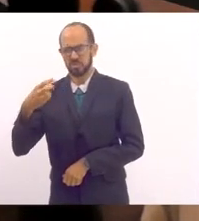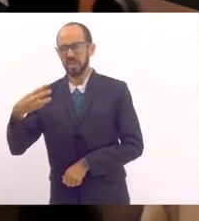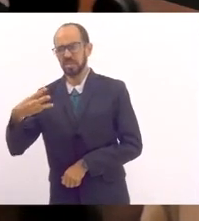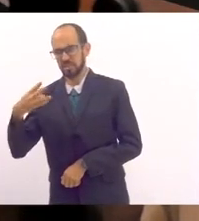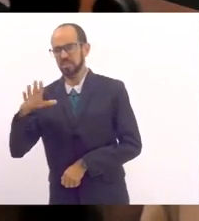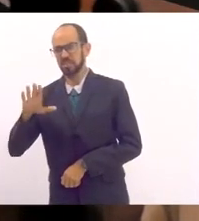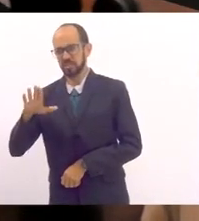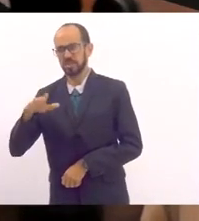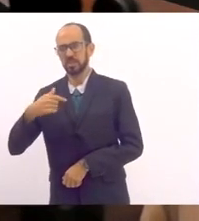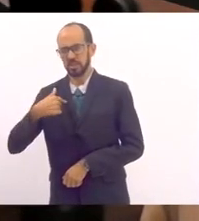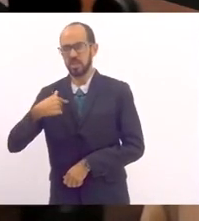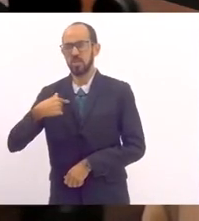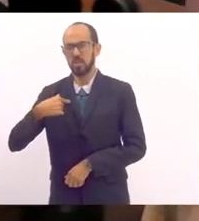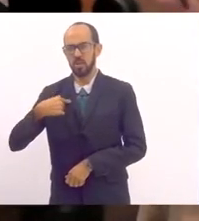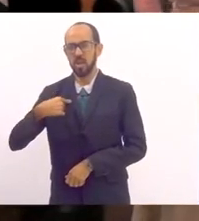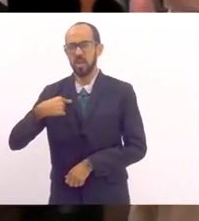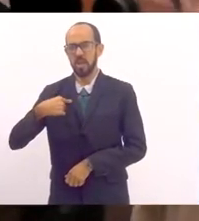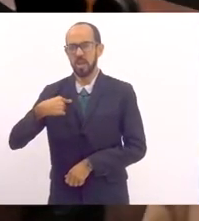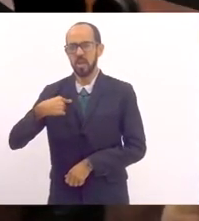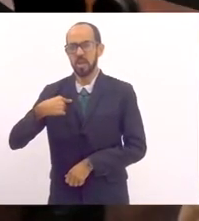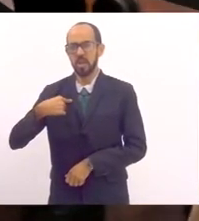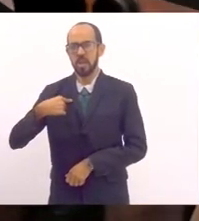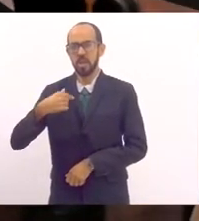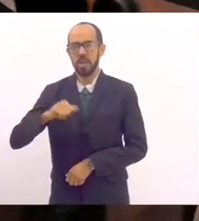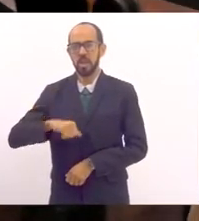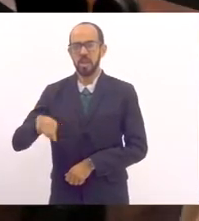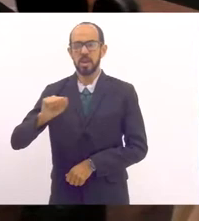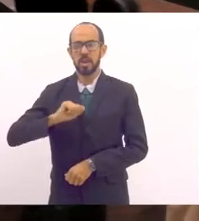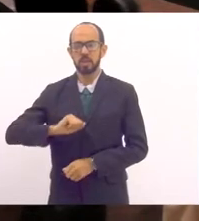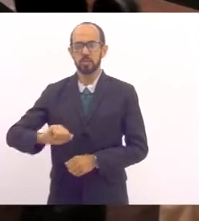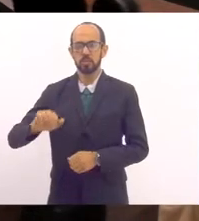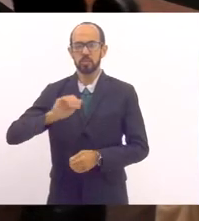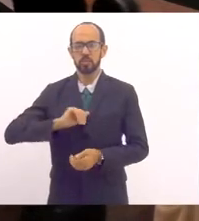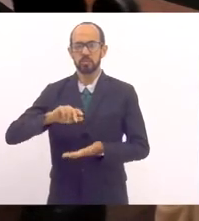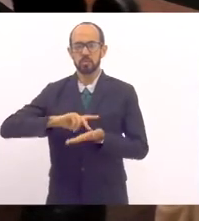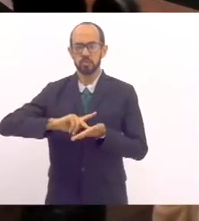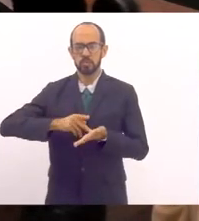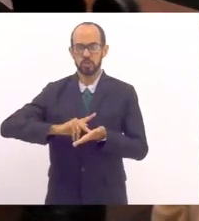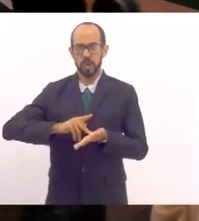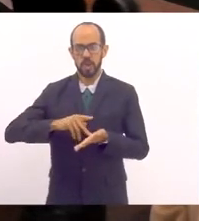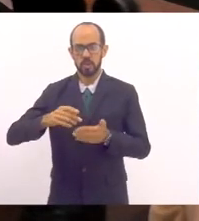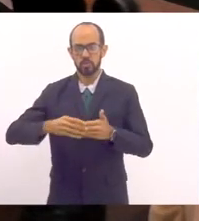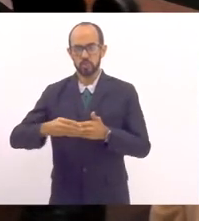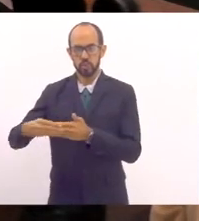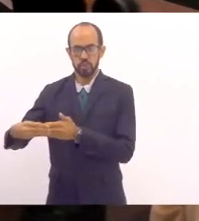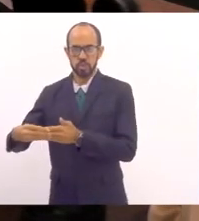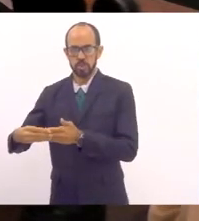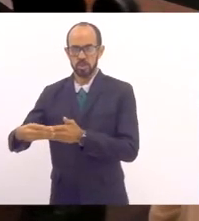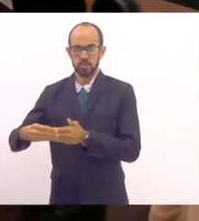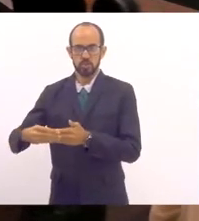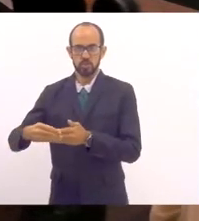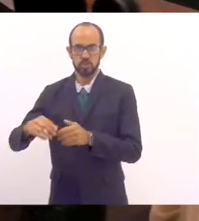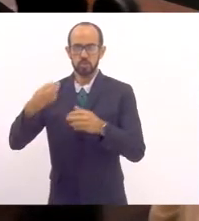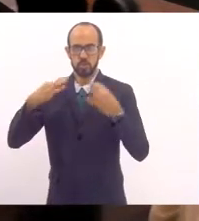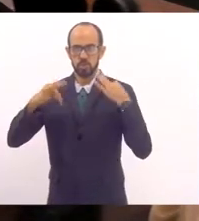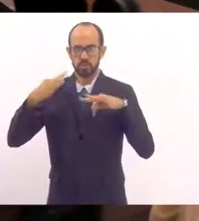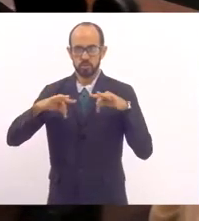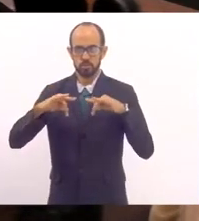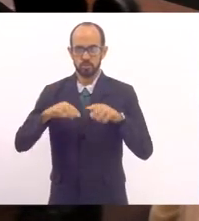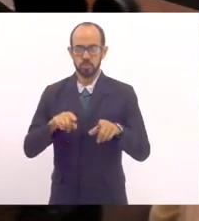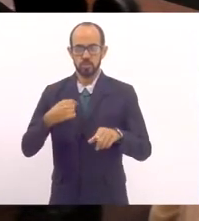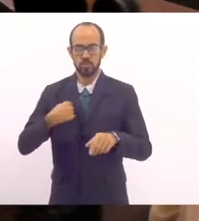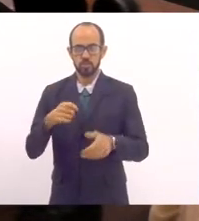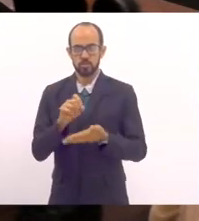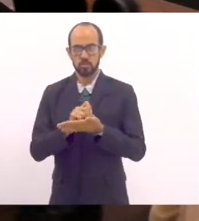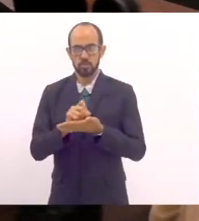do sindicato, do finado Sindicato Estadual de Guias de Turismo, e escrevi, junto com o meu companheiro e amigo,